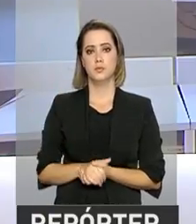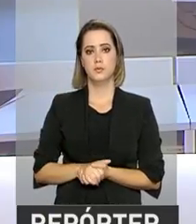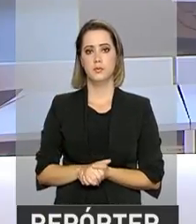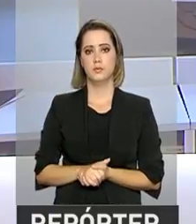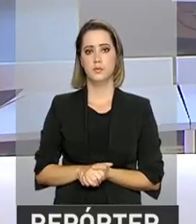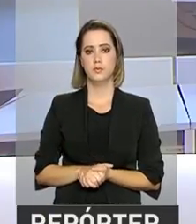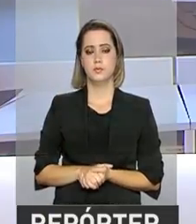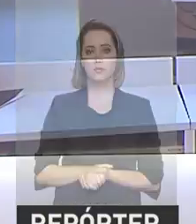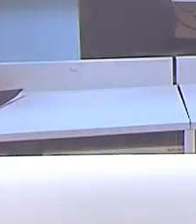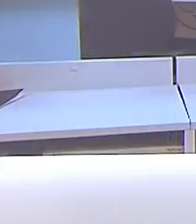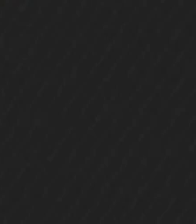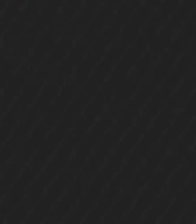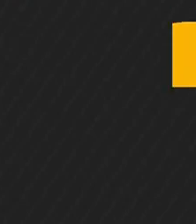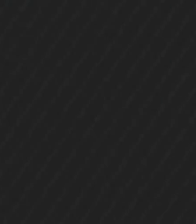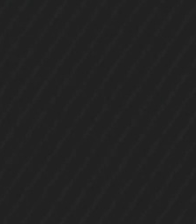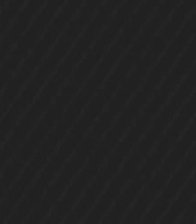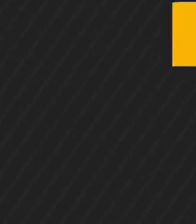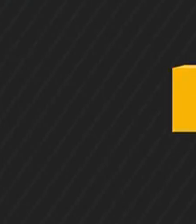Governo Federal